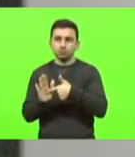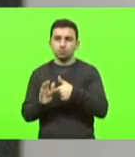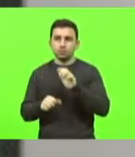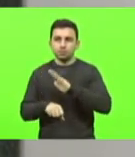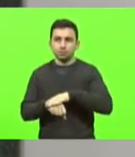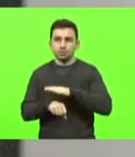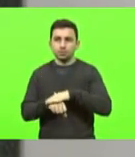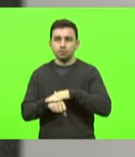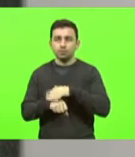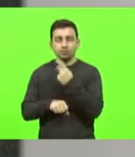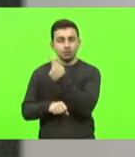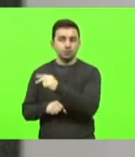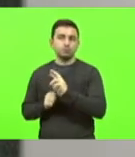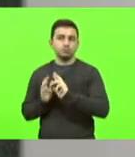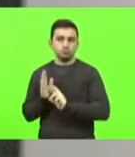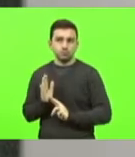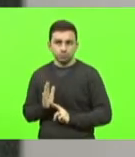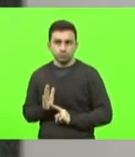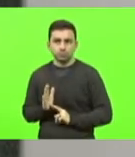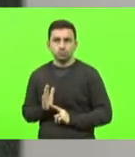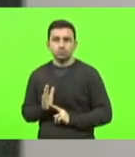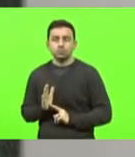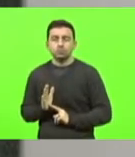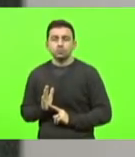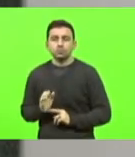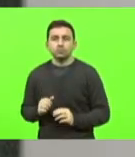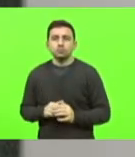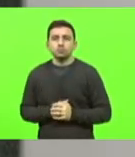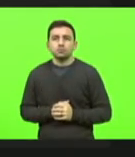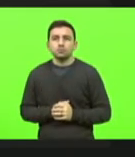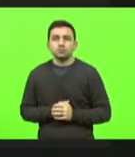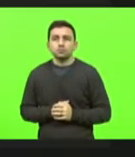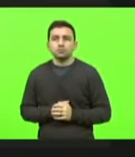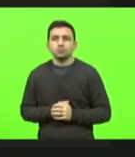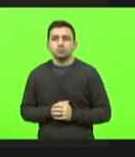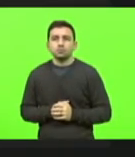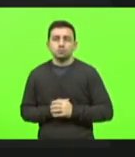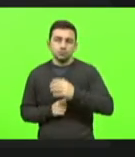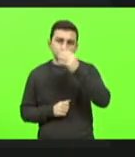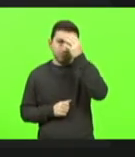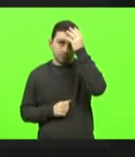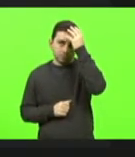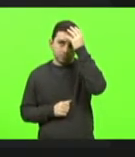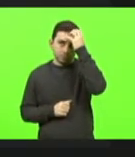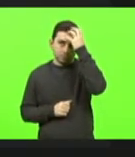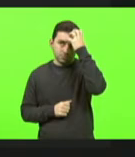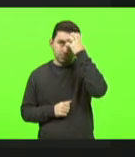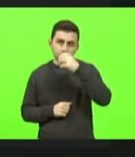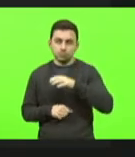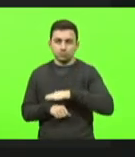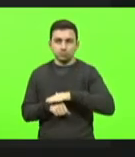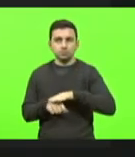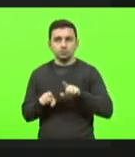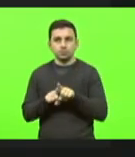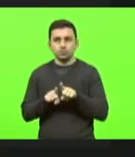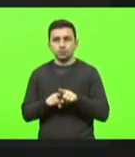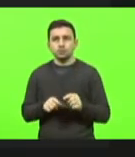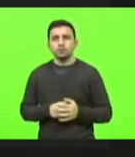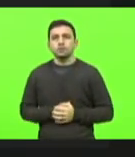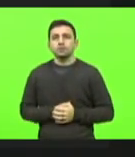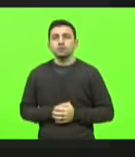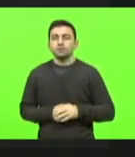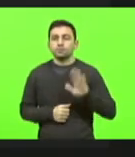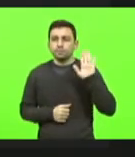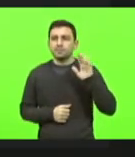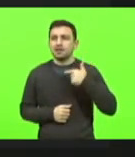sua relatoria. Autoria, obrigado. Deputado Ismael dos Santos. Por favor, deputado. Obrigado, deputado.